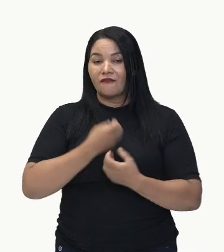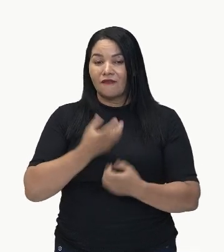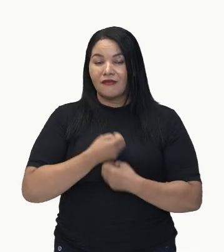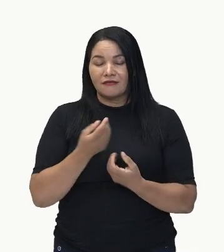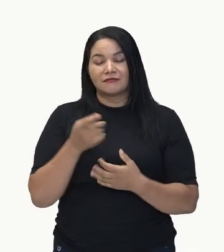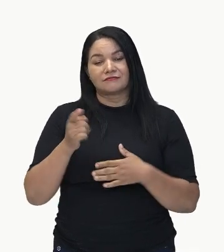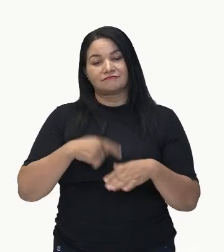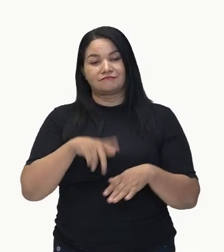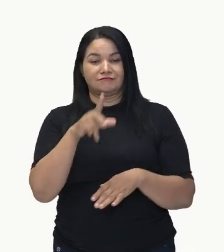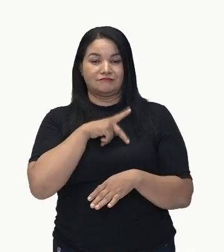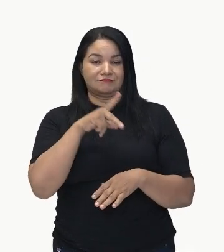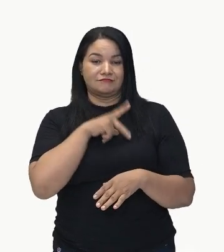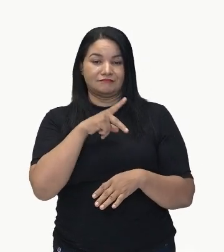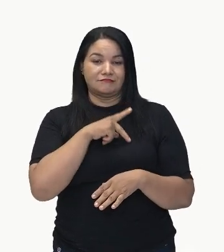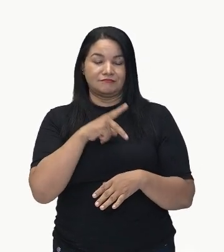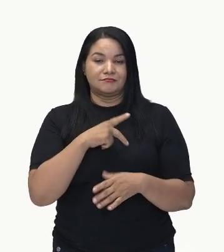diz